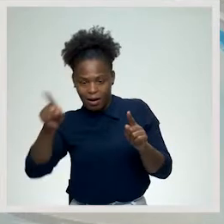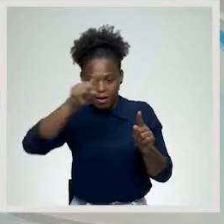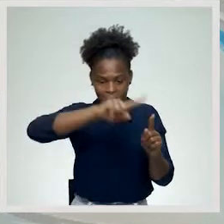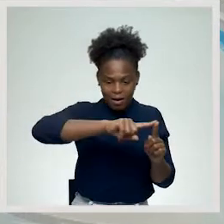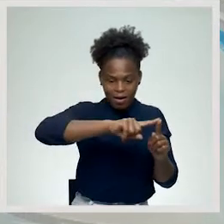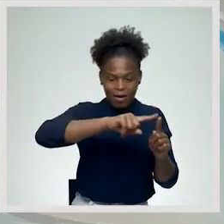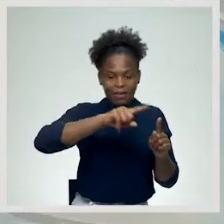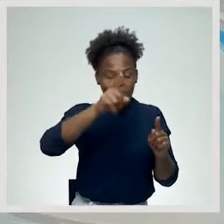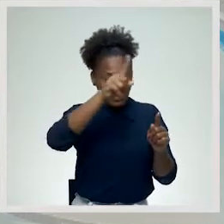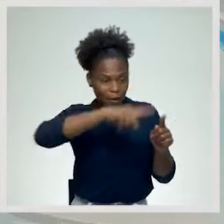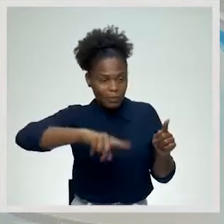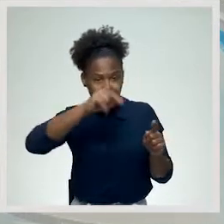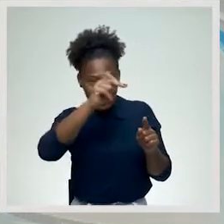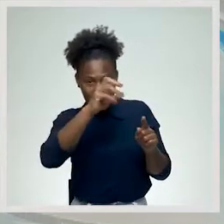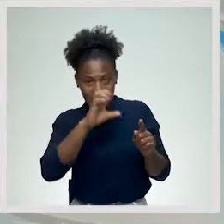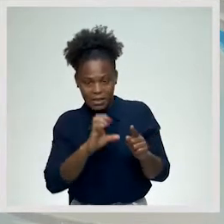do ângulo